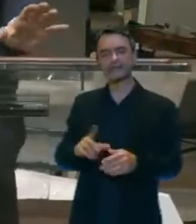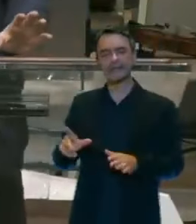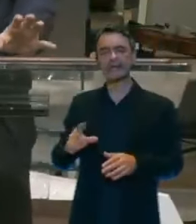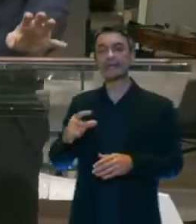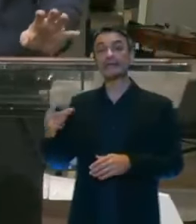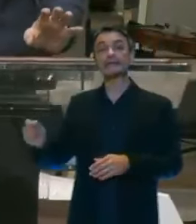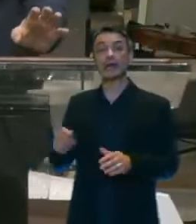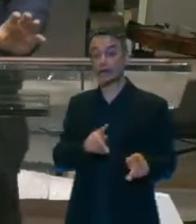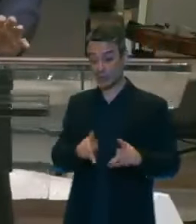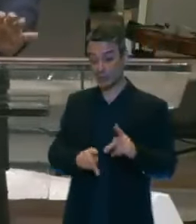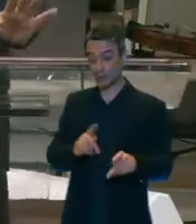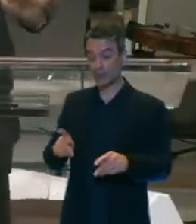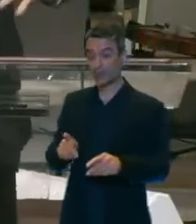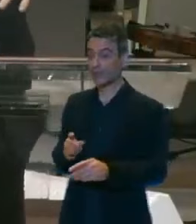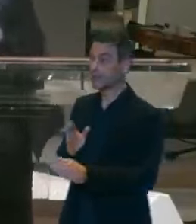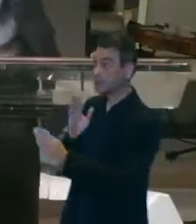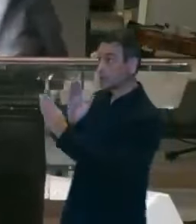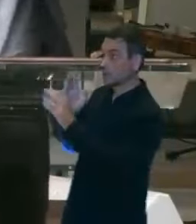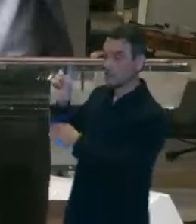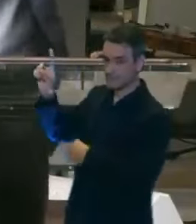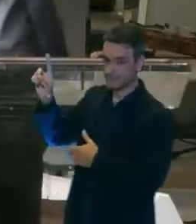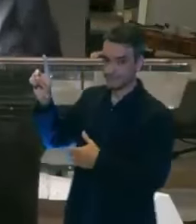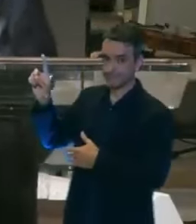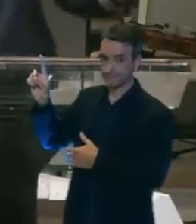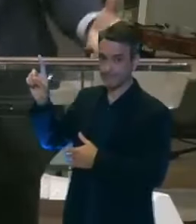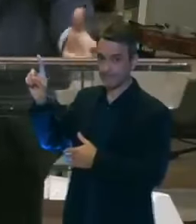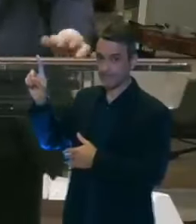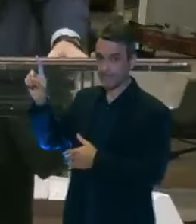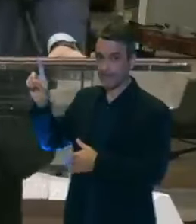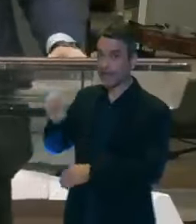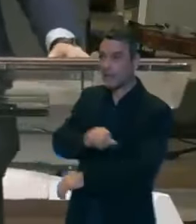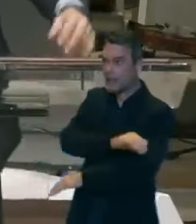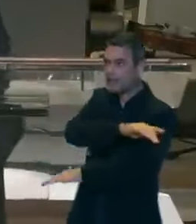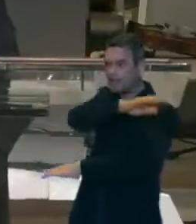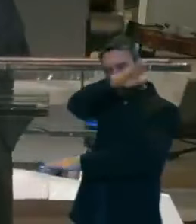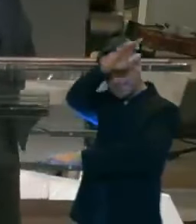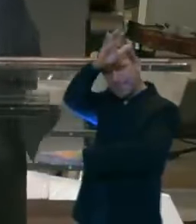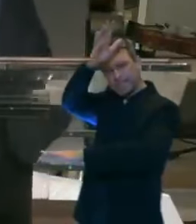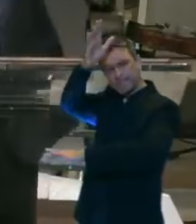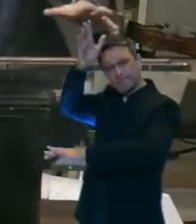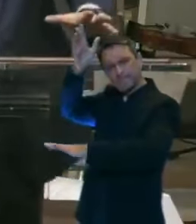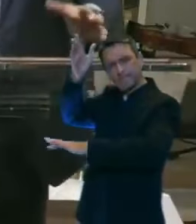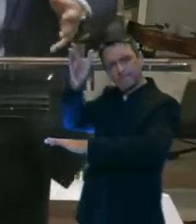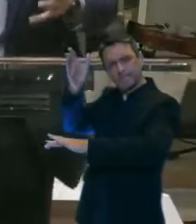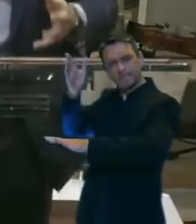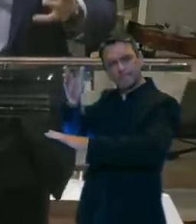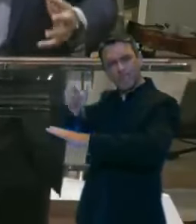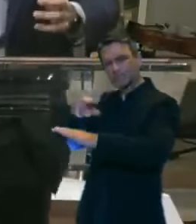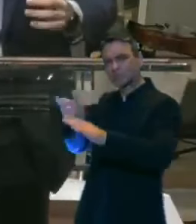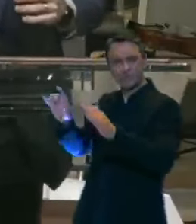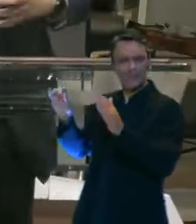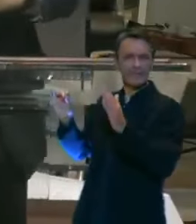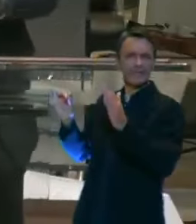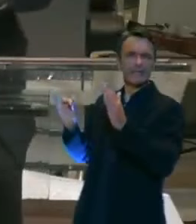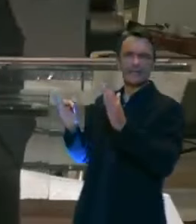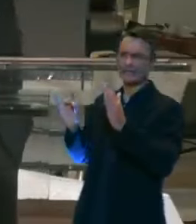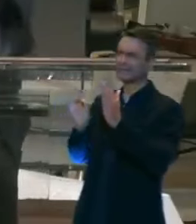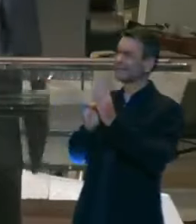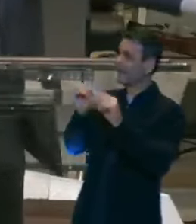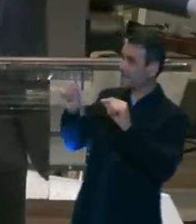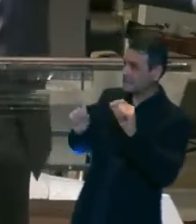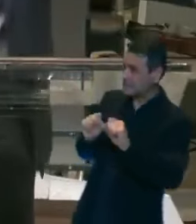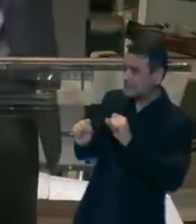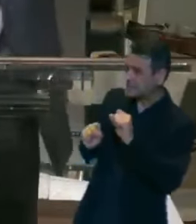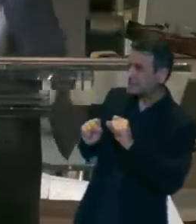com Deus. Todo o monte Sinai fumegava. O Senhor havia descido sobre ele como fogo. A